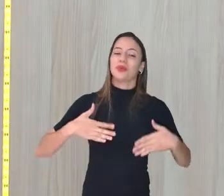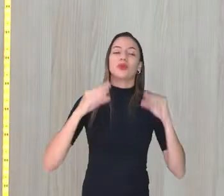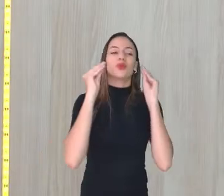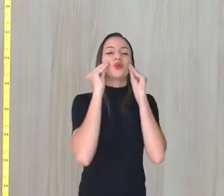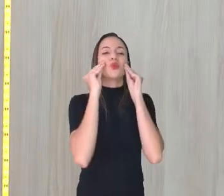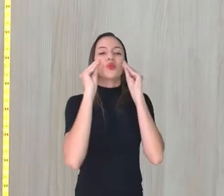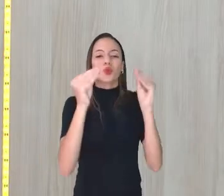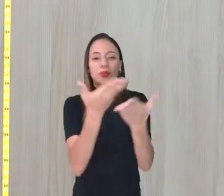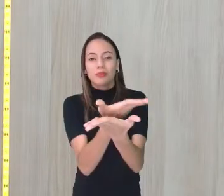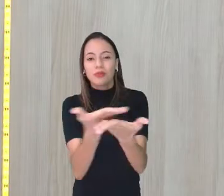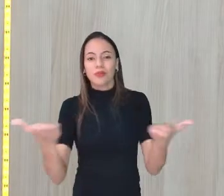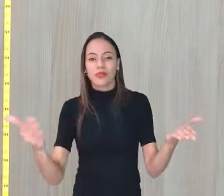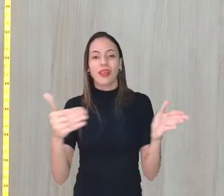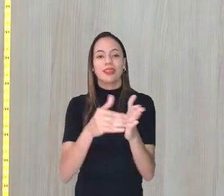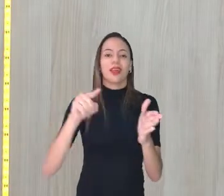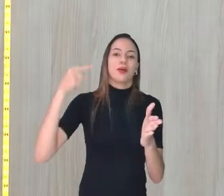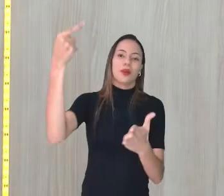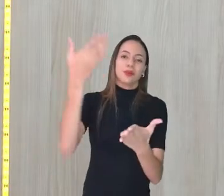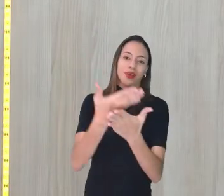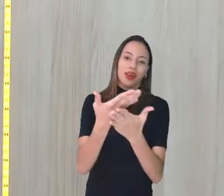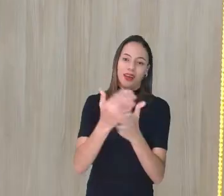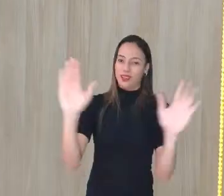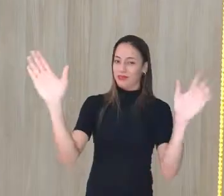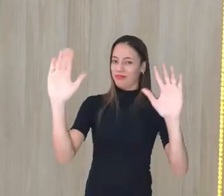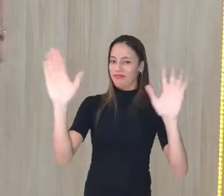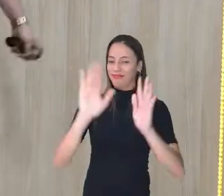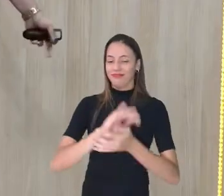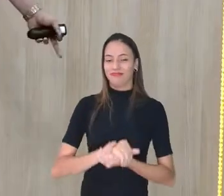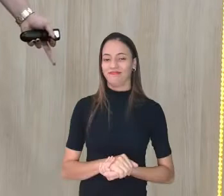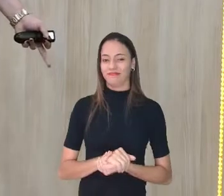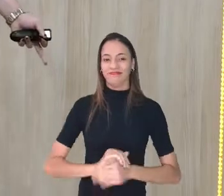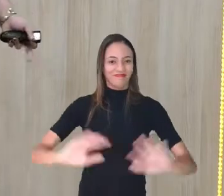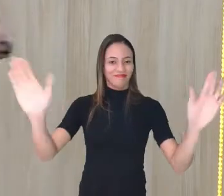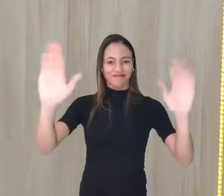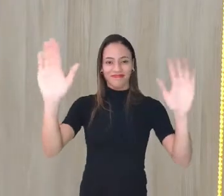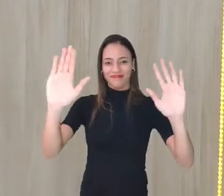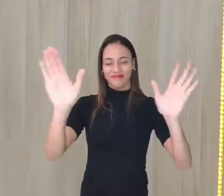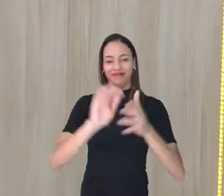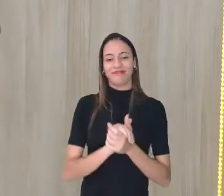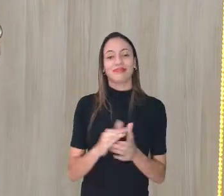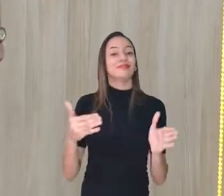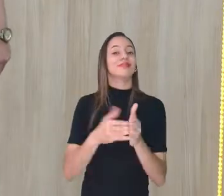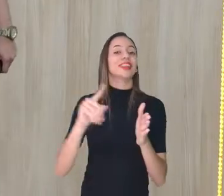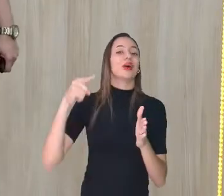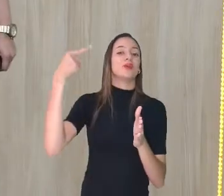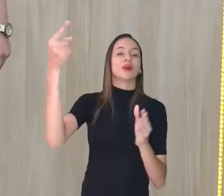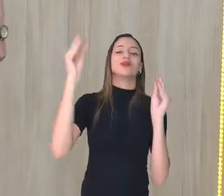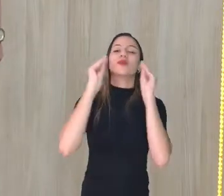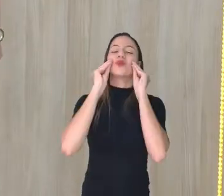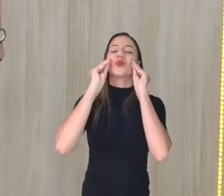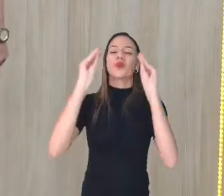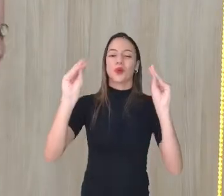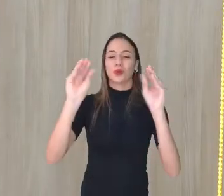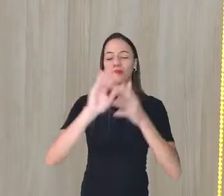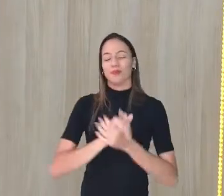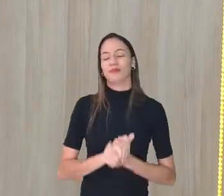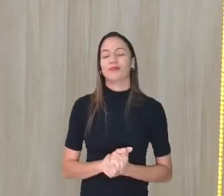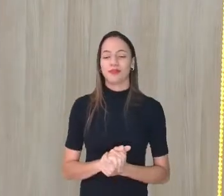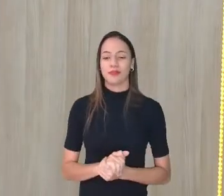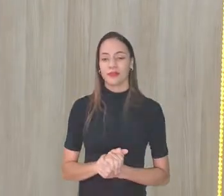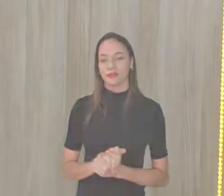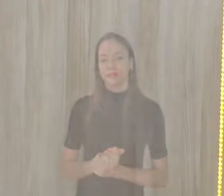beijo, gente, e até a próxima aula. Tchau, tchau. Tchau, tchau, meus amores. Até a próxima. Beijo, até a próxima.